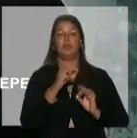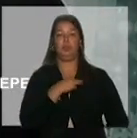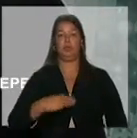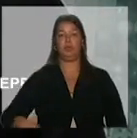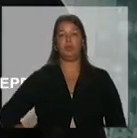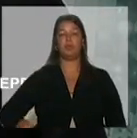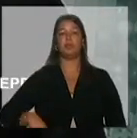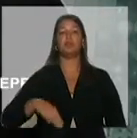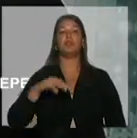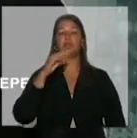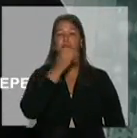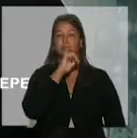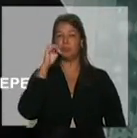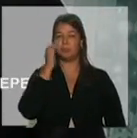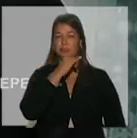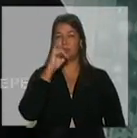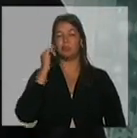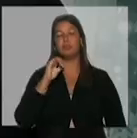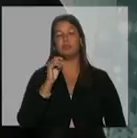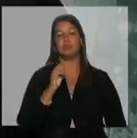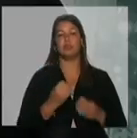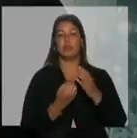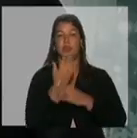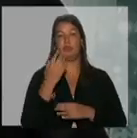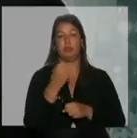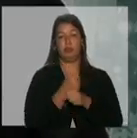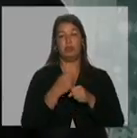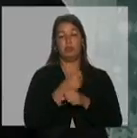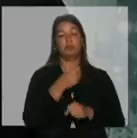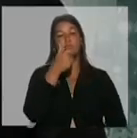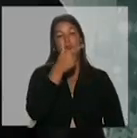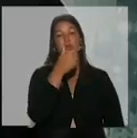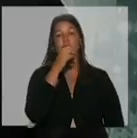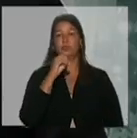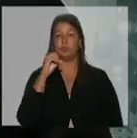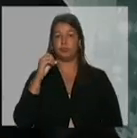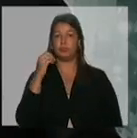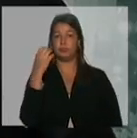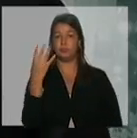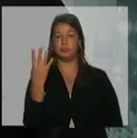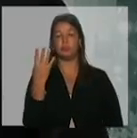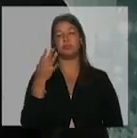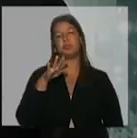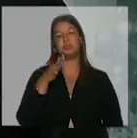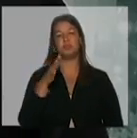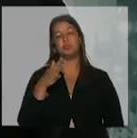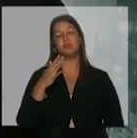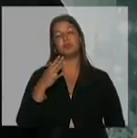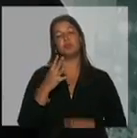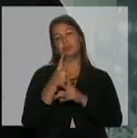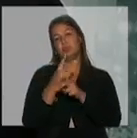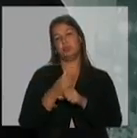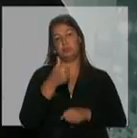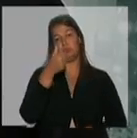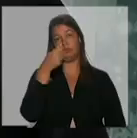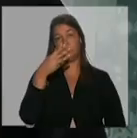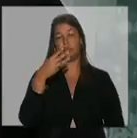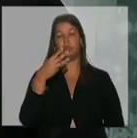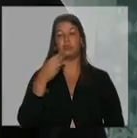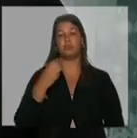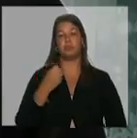ao Ministério de Minas e Energia, né, criada em 2004, ok? Então, uma empresa aí que tem aproximadamente uns